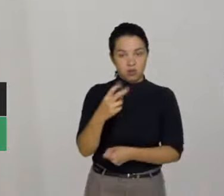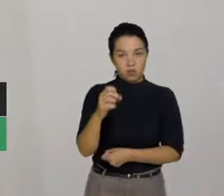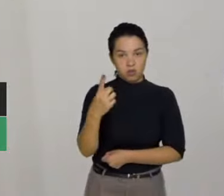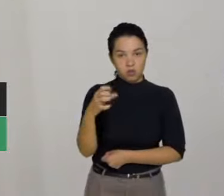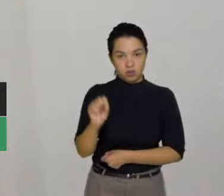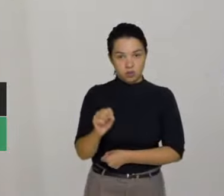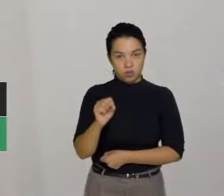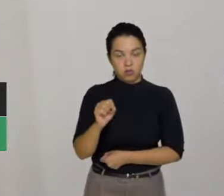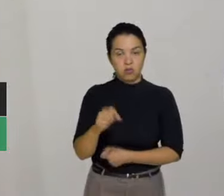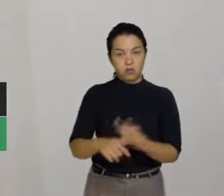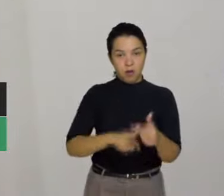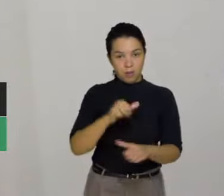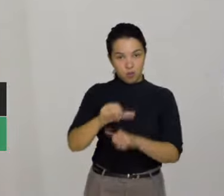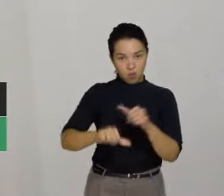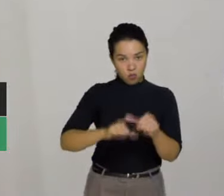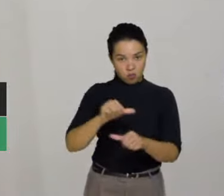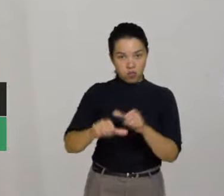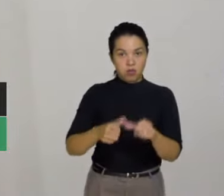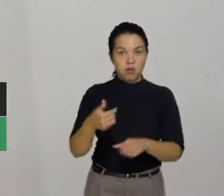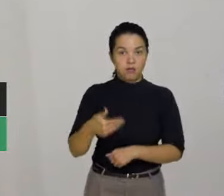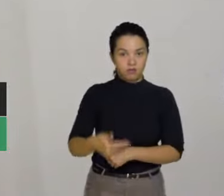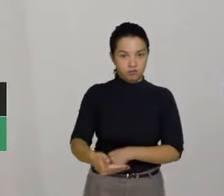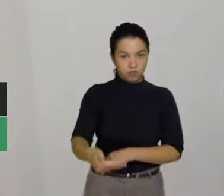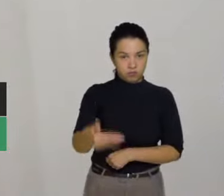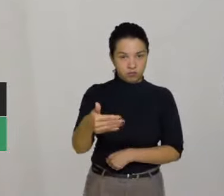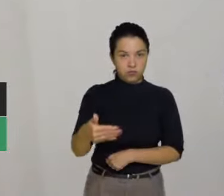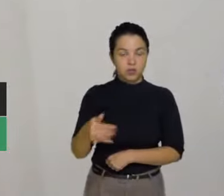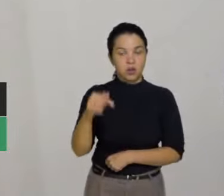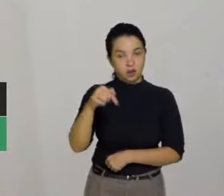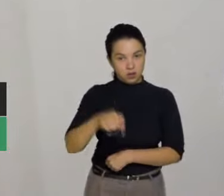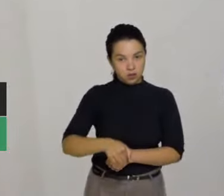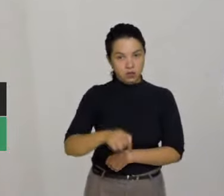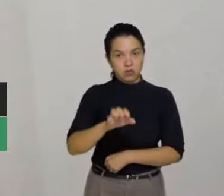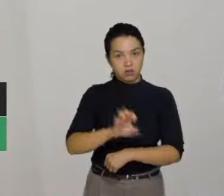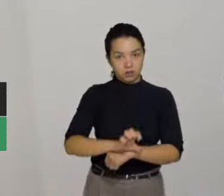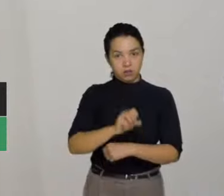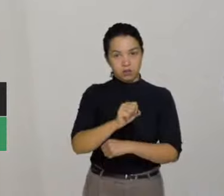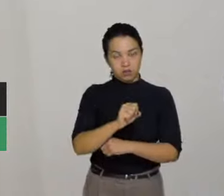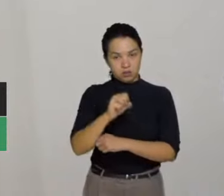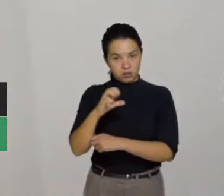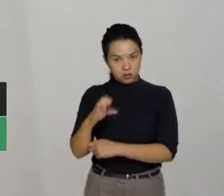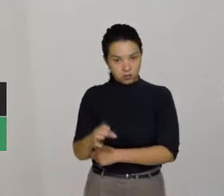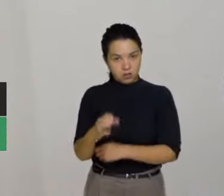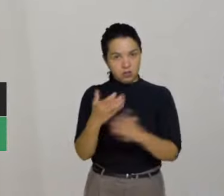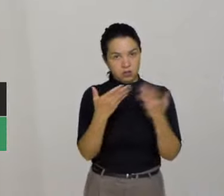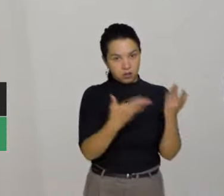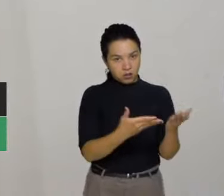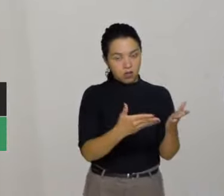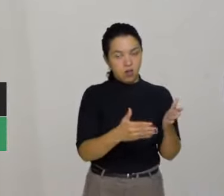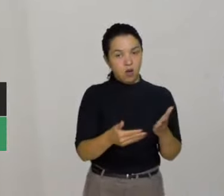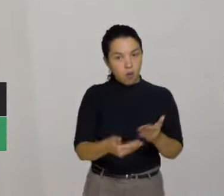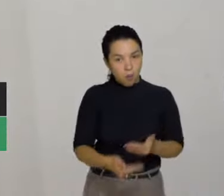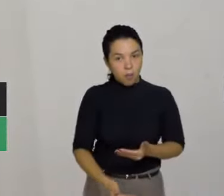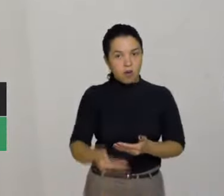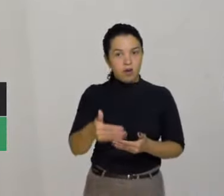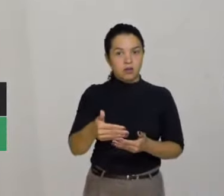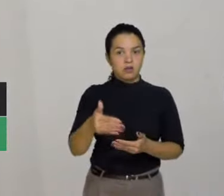corrigido e tornado, então, Santa Catarina, São João Batista, colônia Nova Itália, o berço da colonização italiana no